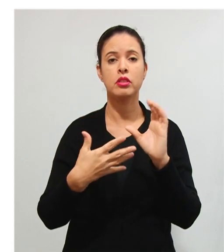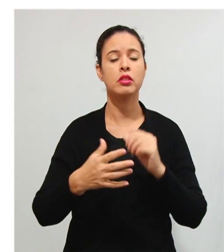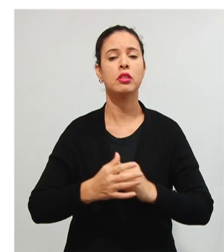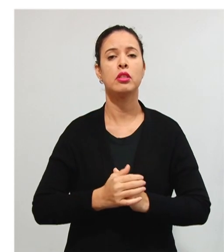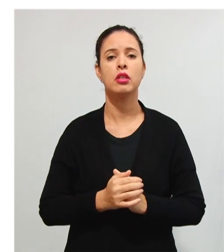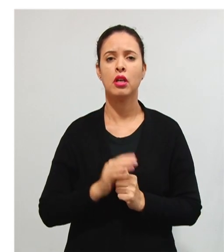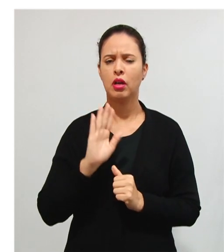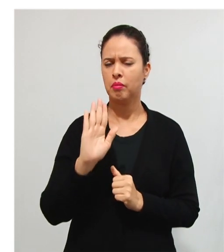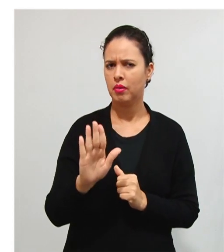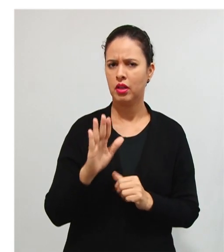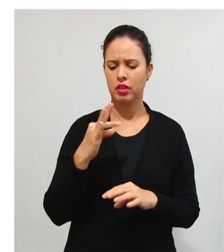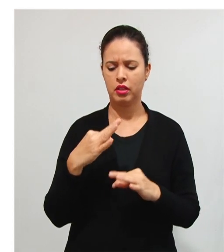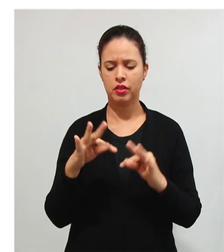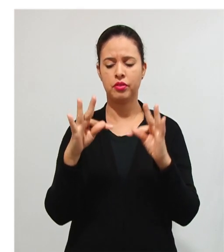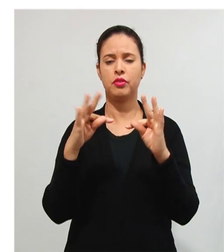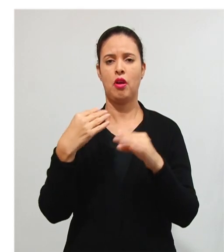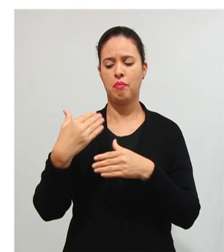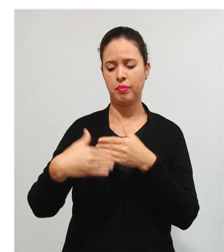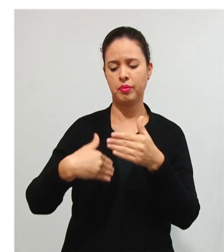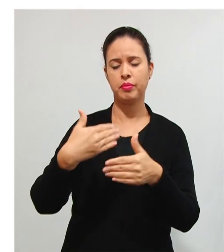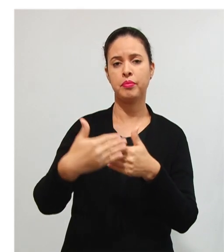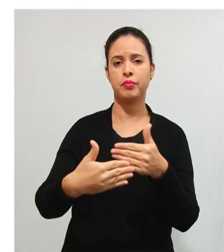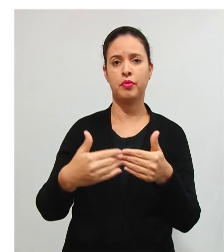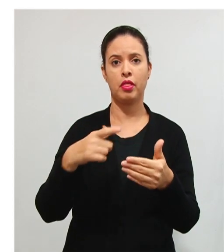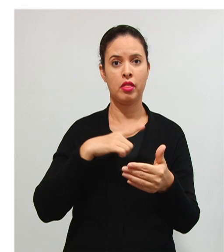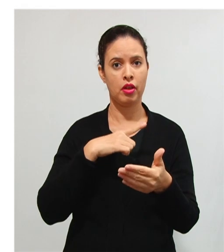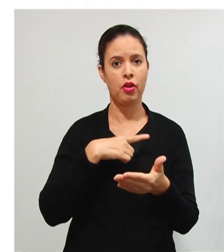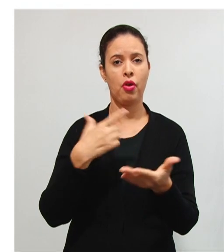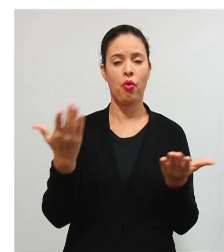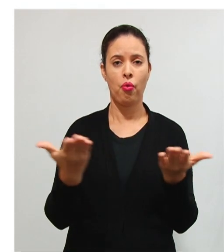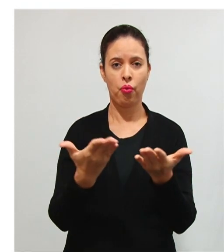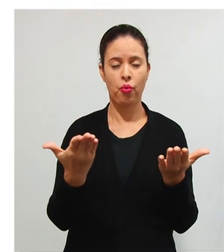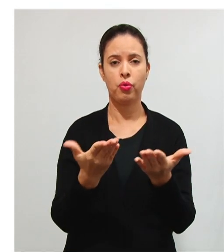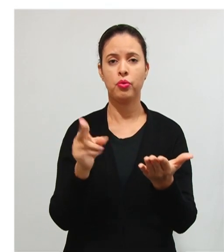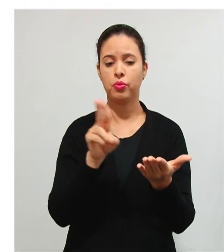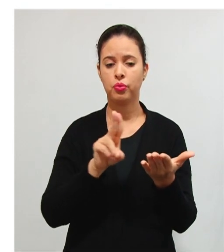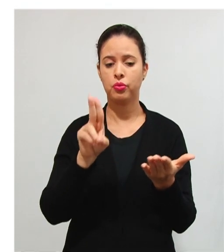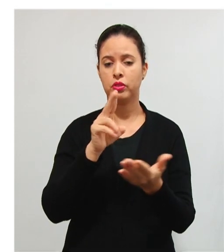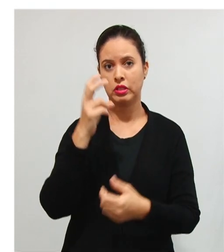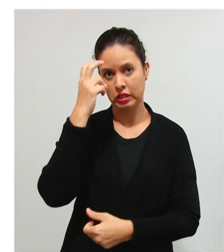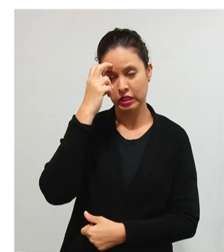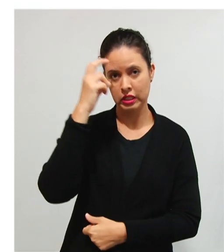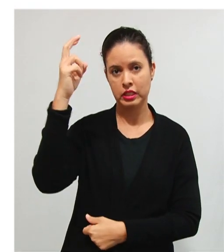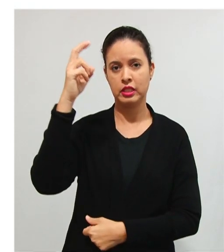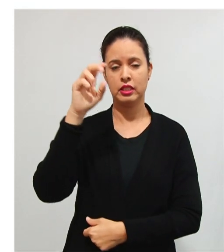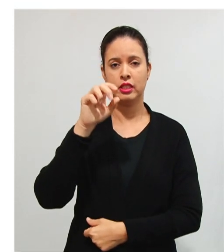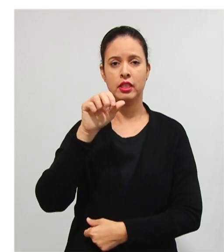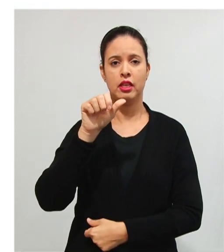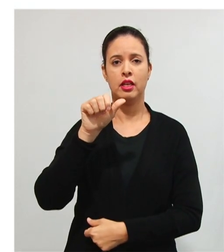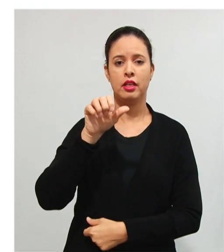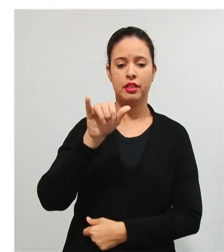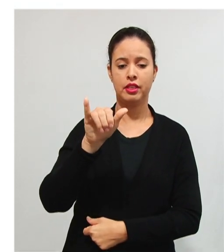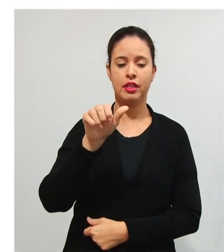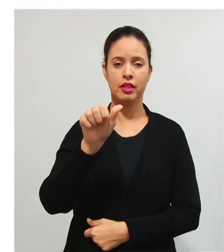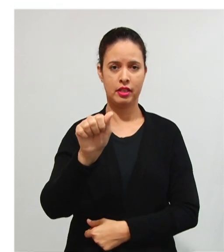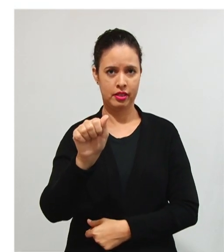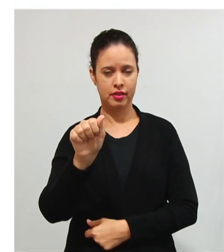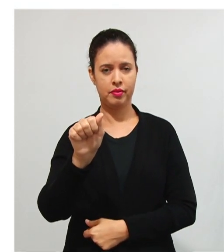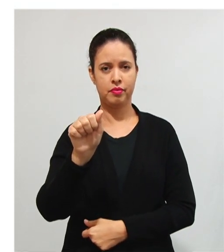da tecnologia traz hoje o uso da inteligência artificial para melhorar e